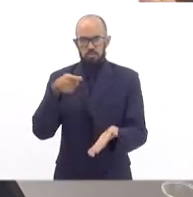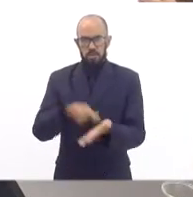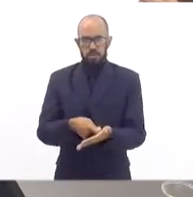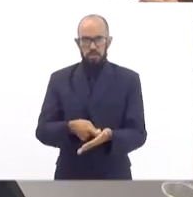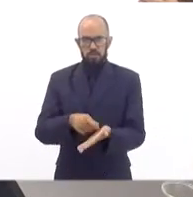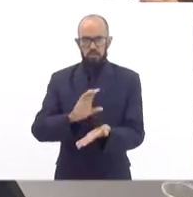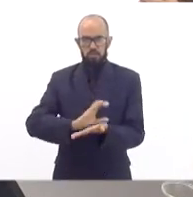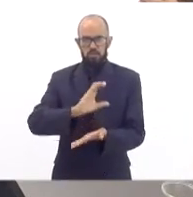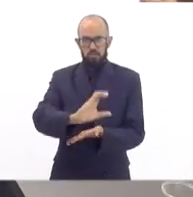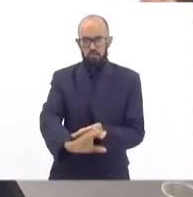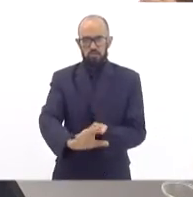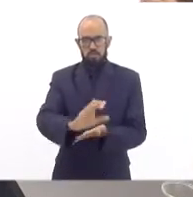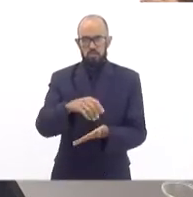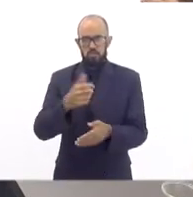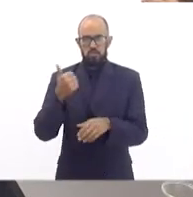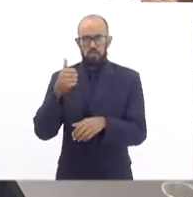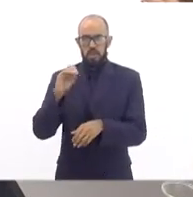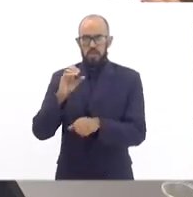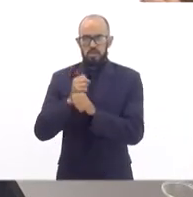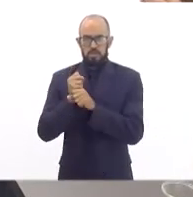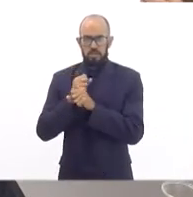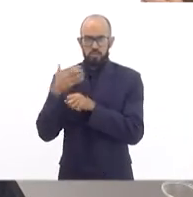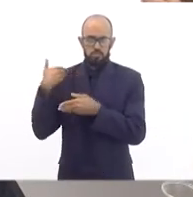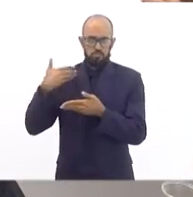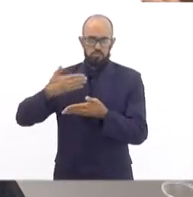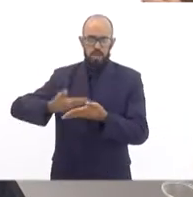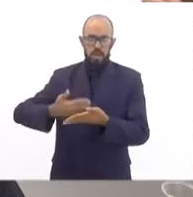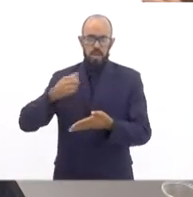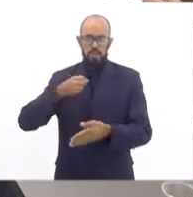de investimento nos últimos 10 anos? Se a senhora pode